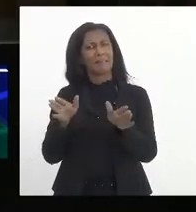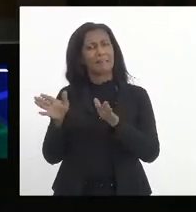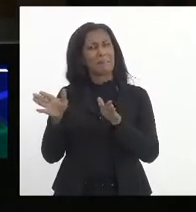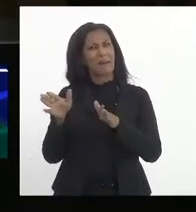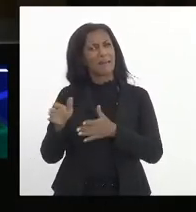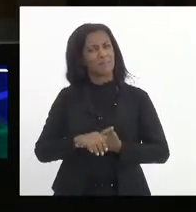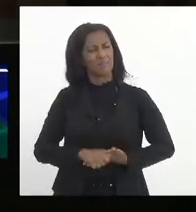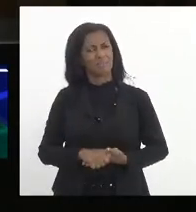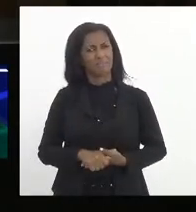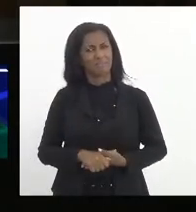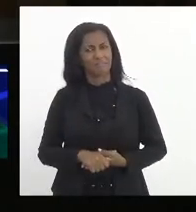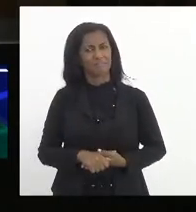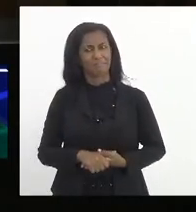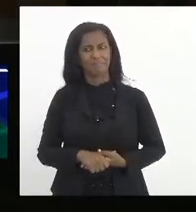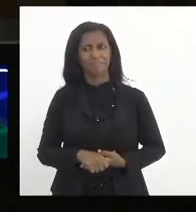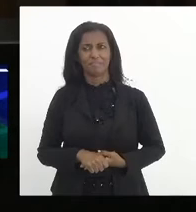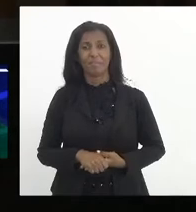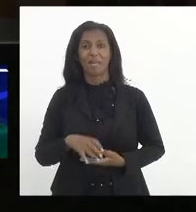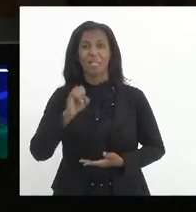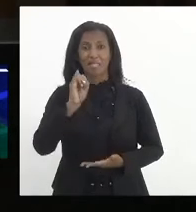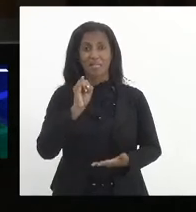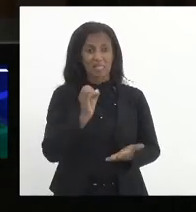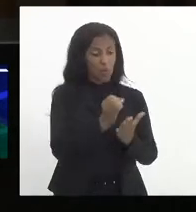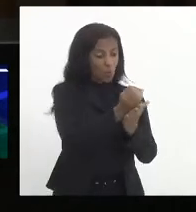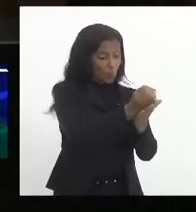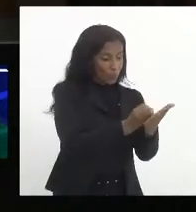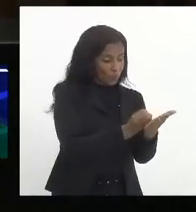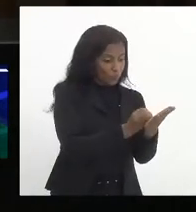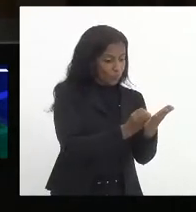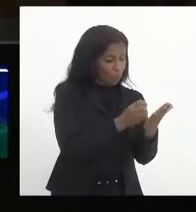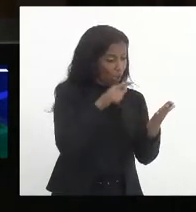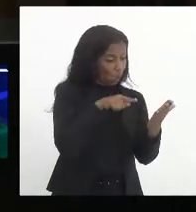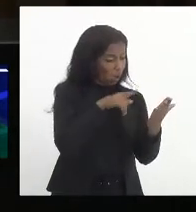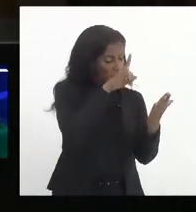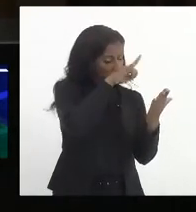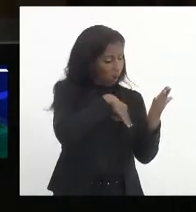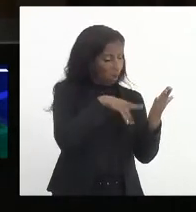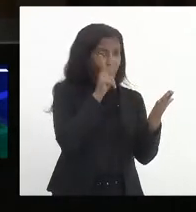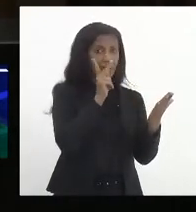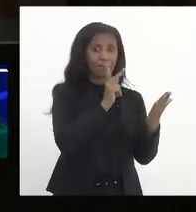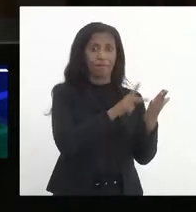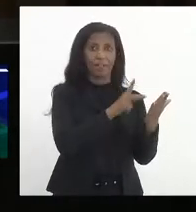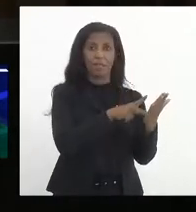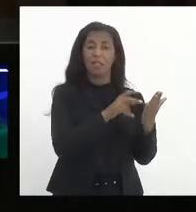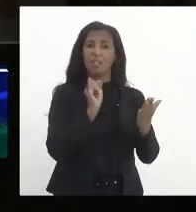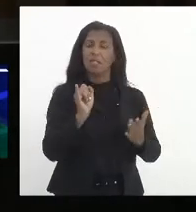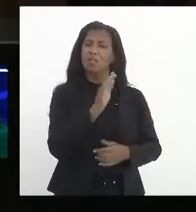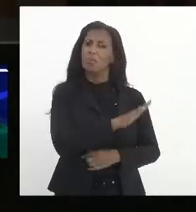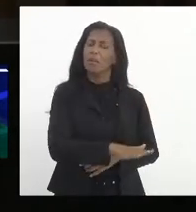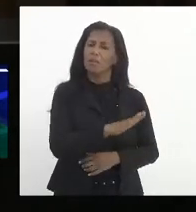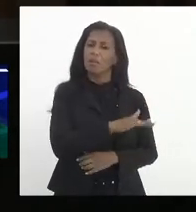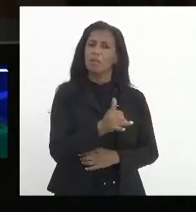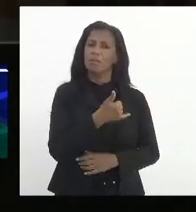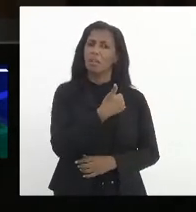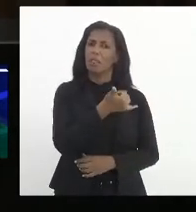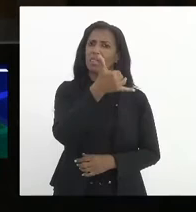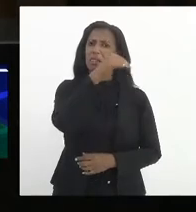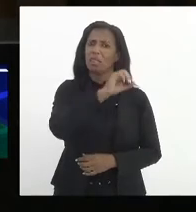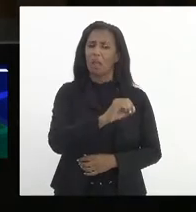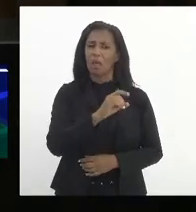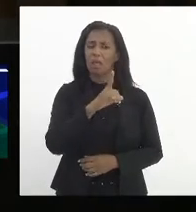interpelação e se esse documento for verdadeiro e esse uma criança de 10 anos